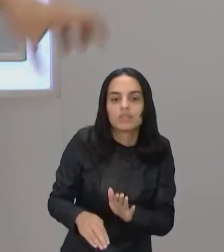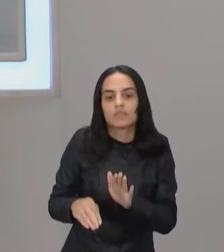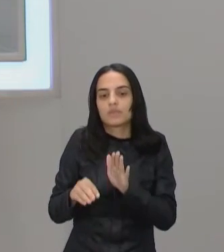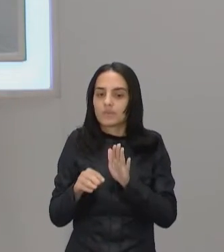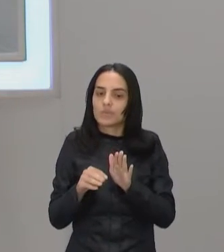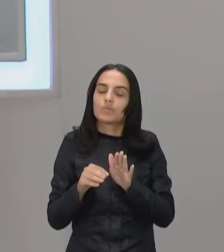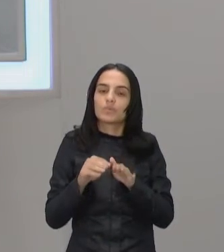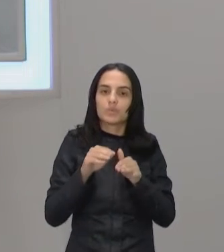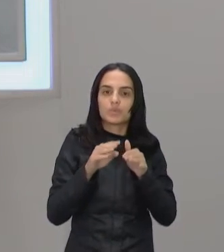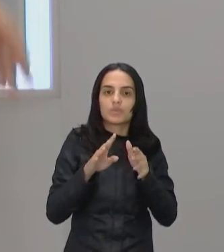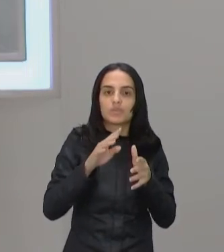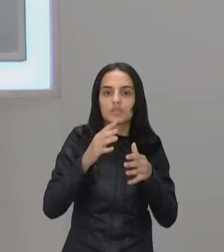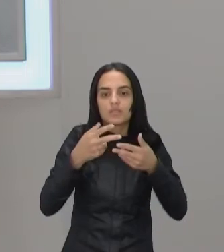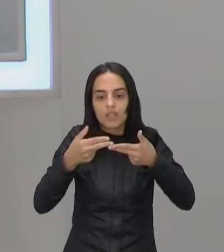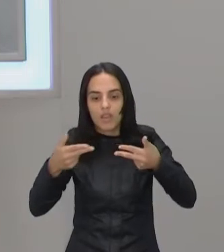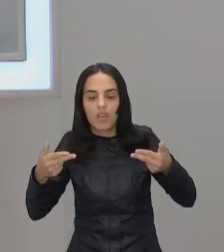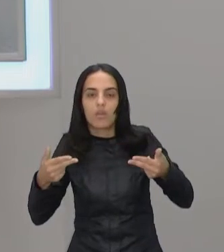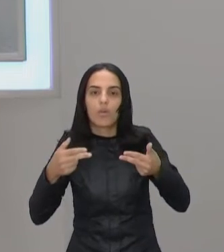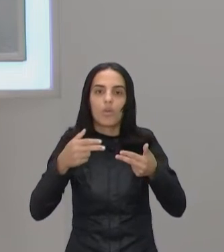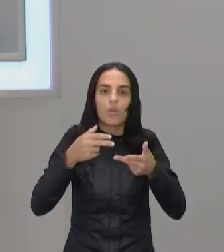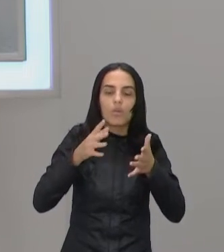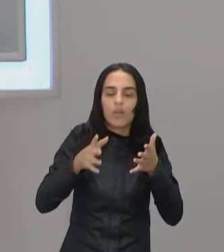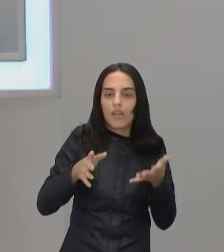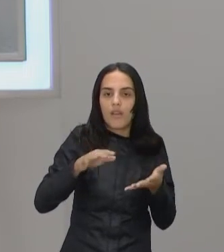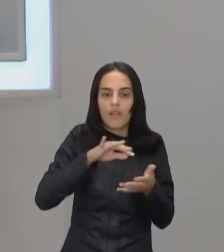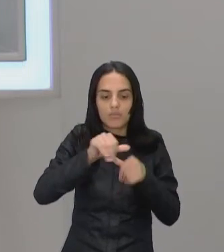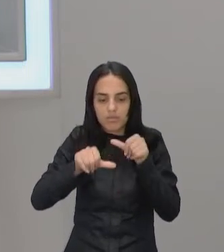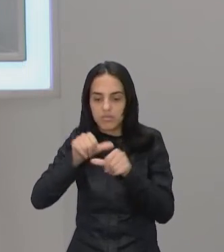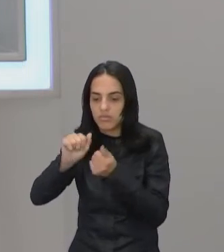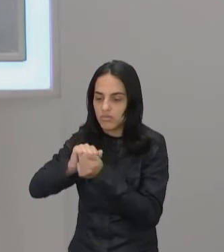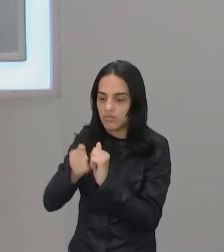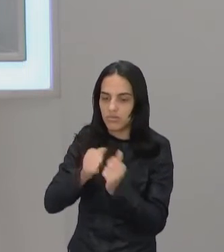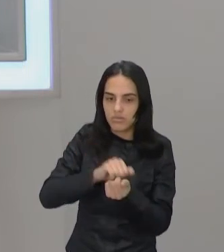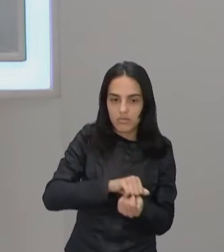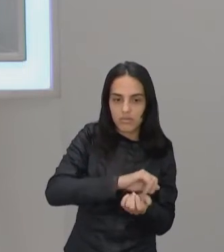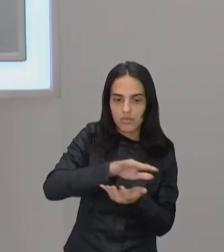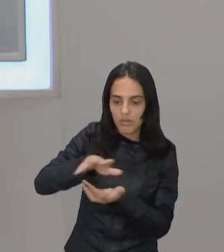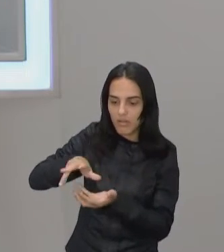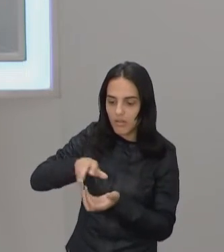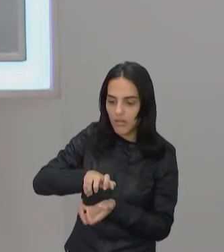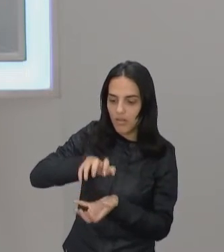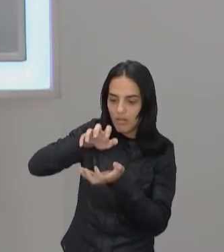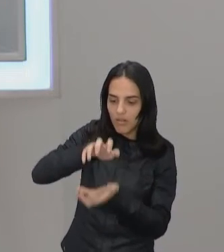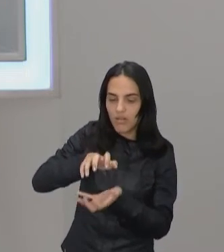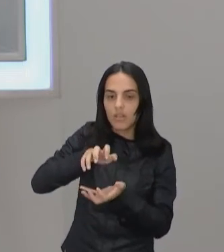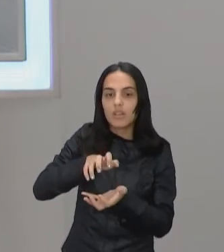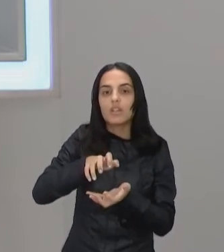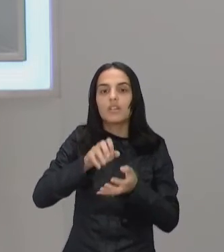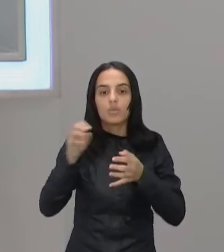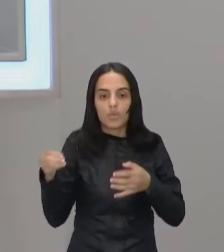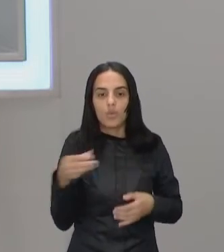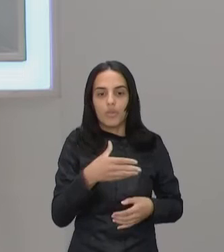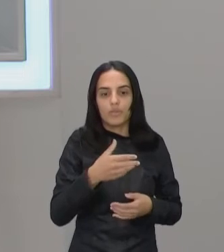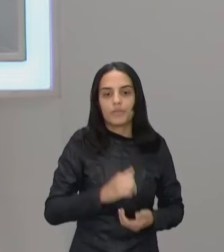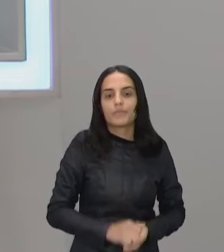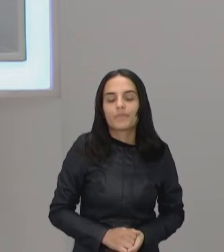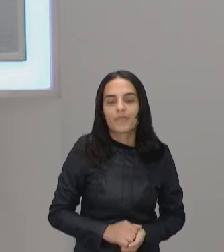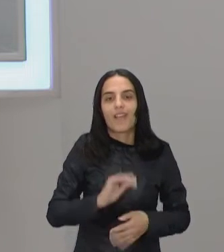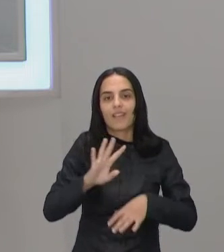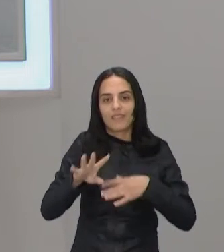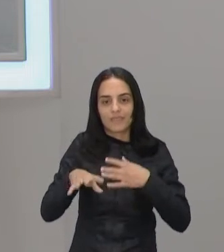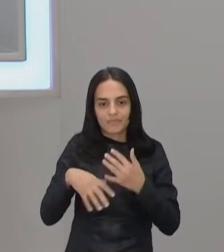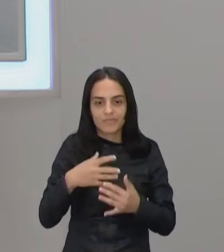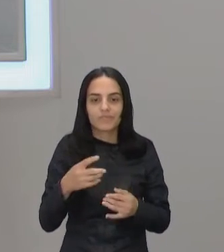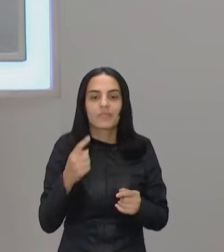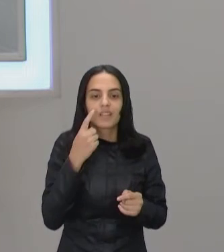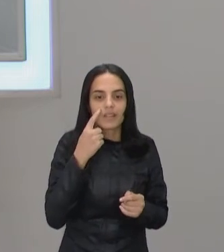ciclo biogeoquímico, até o momento em que ele vai ser utilizado. Então ele passa por um processo onde ele se solubiliza.